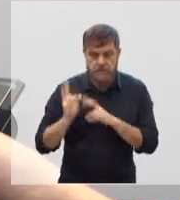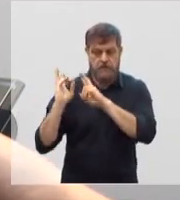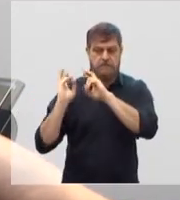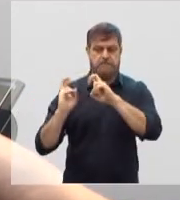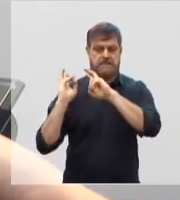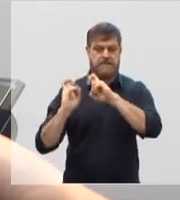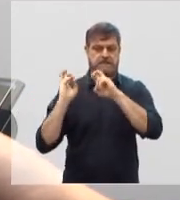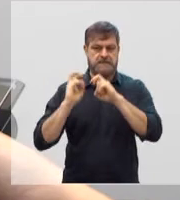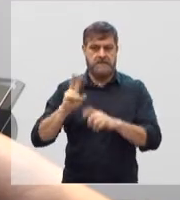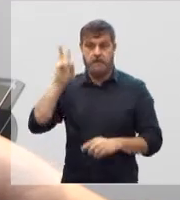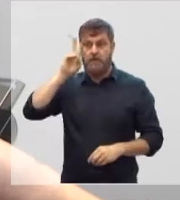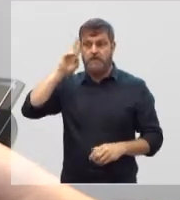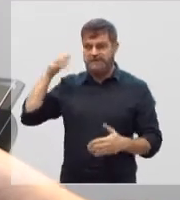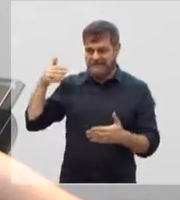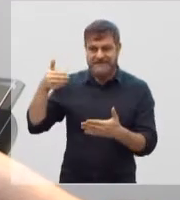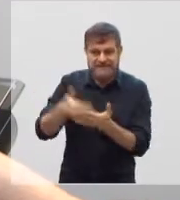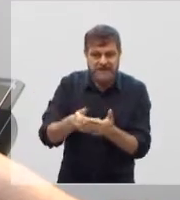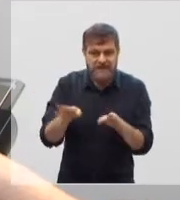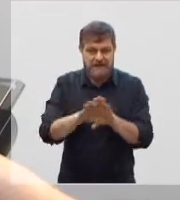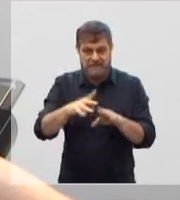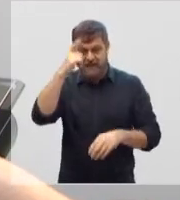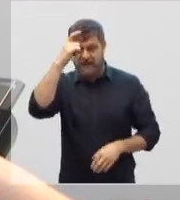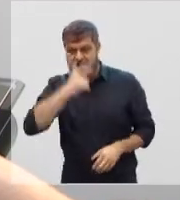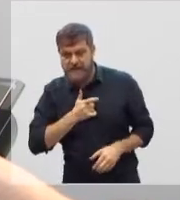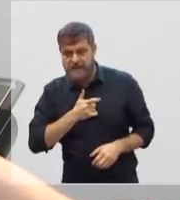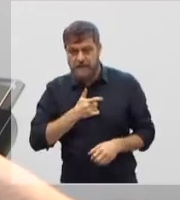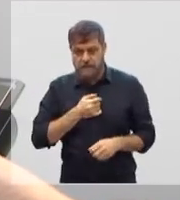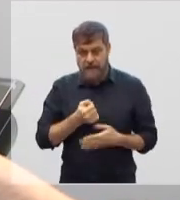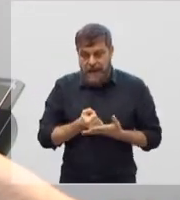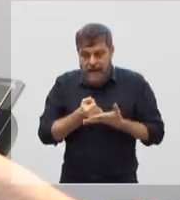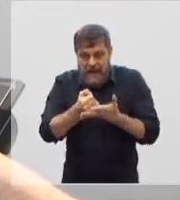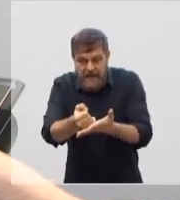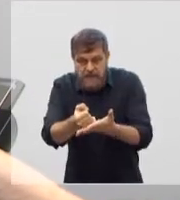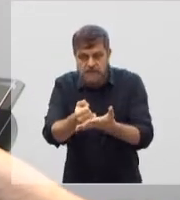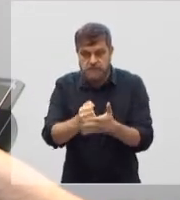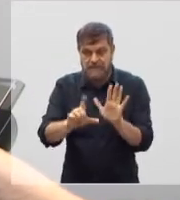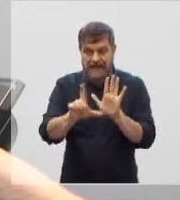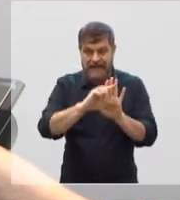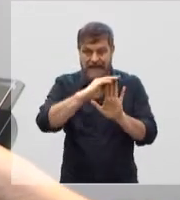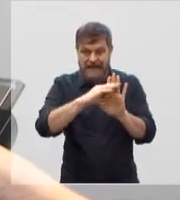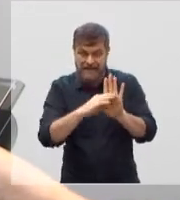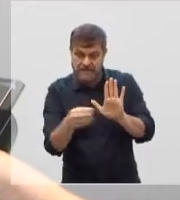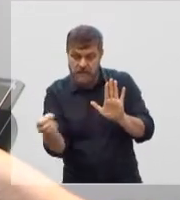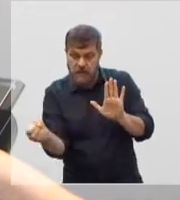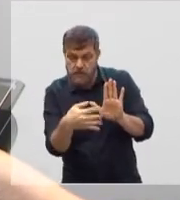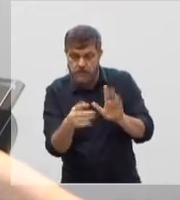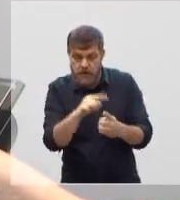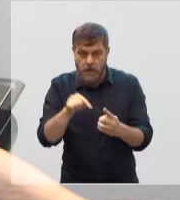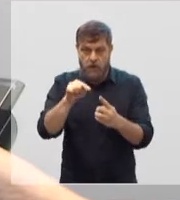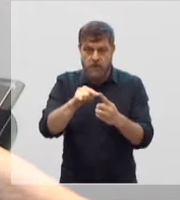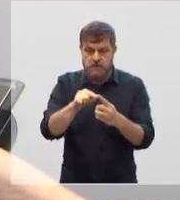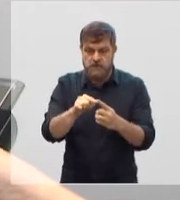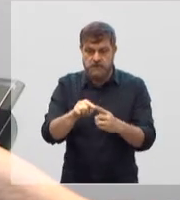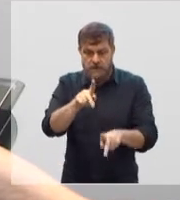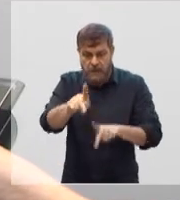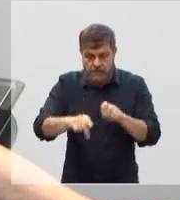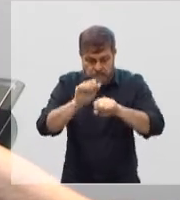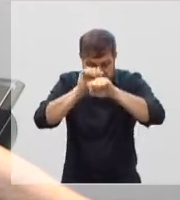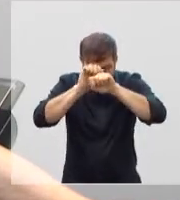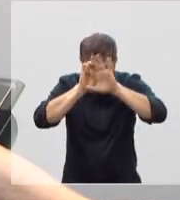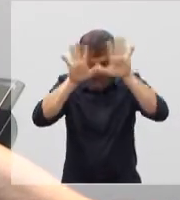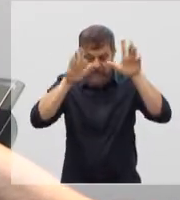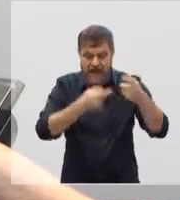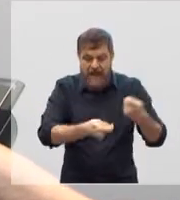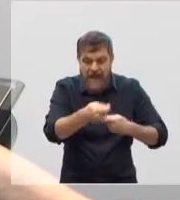que eu percebo, até como historiador, como também aquele que procura contribuir com novas legislações de transparências